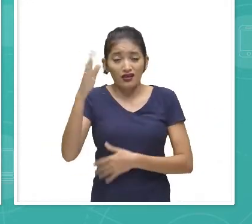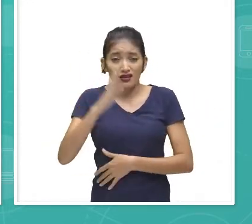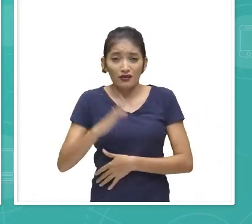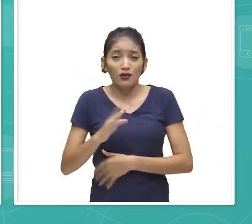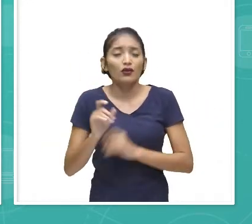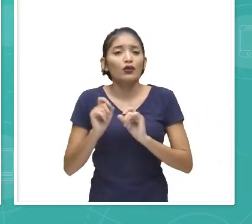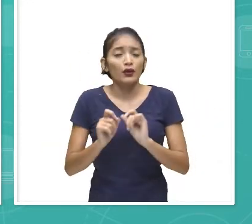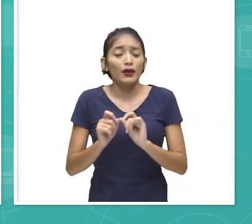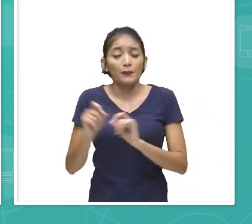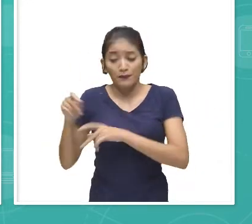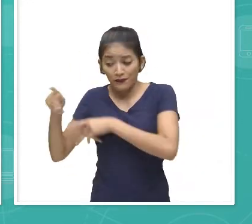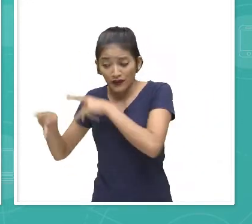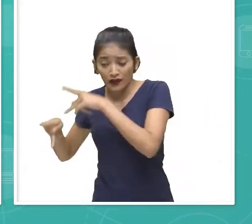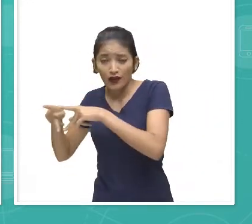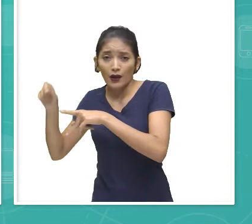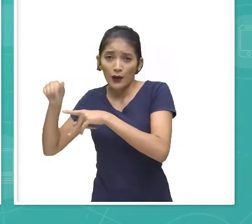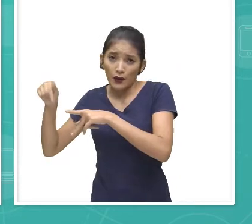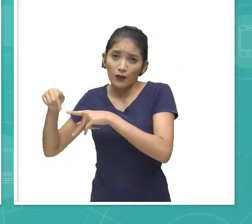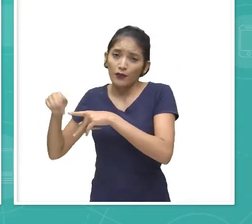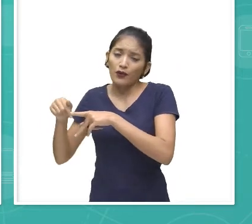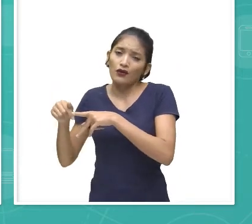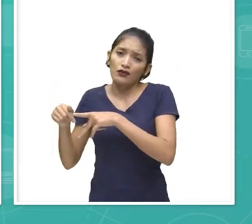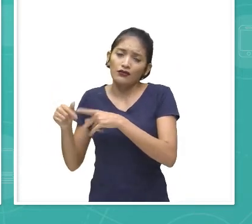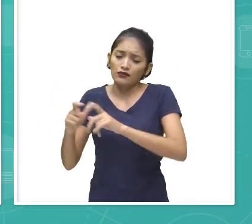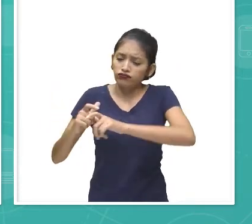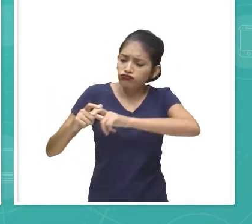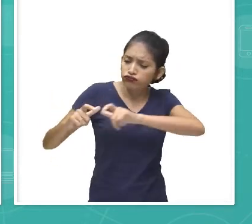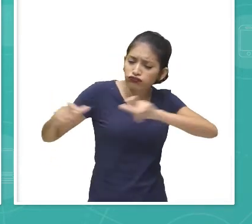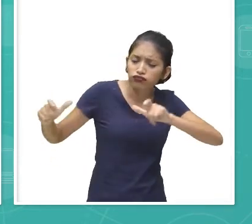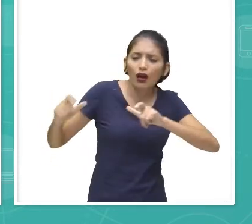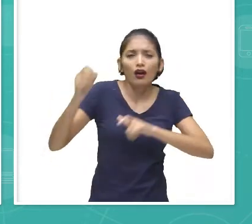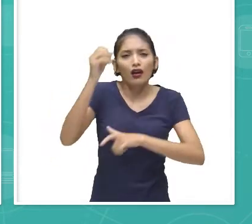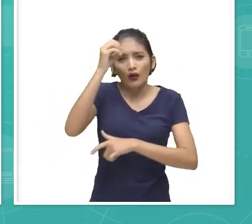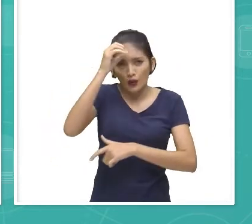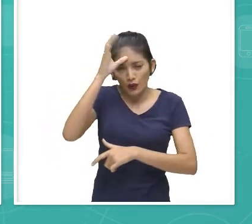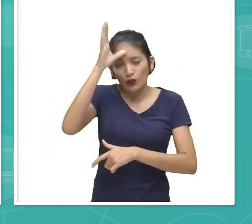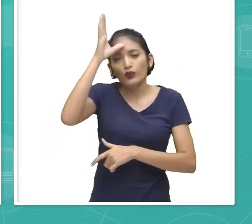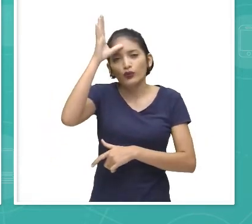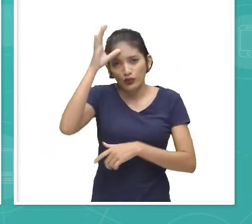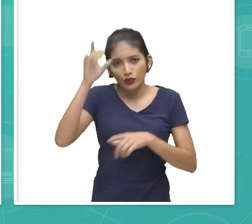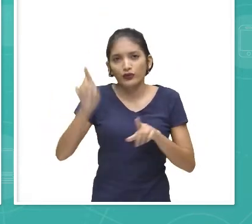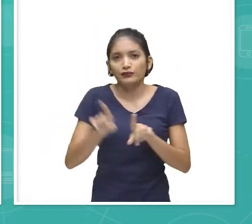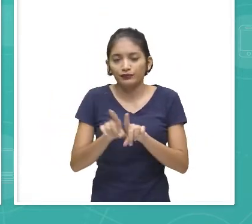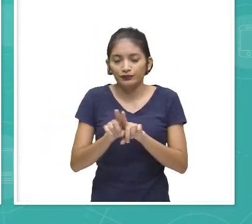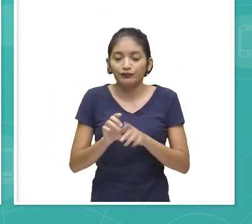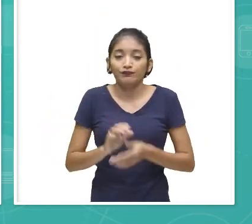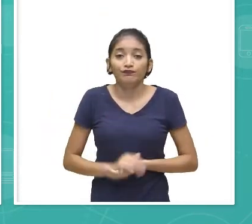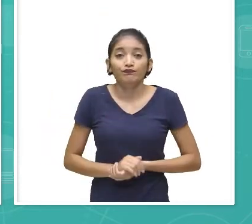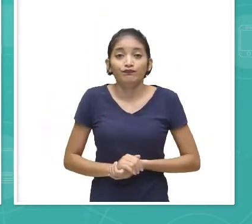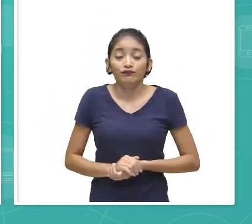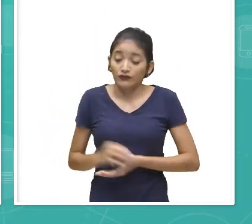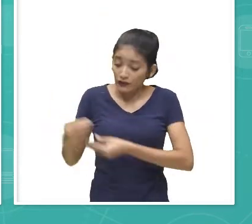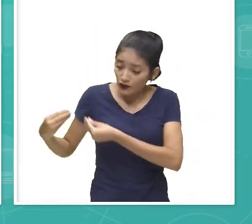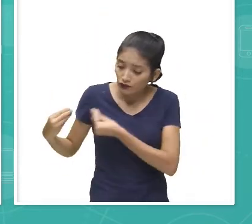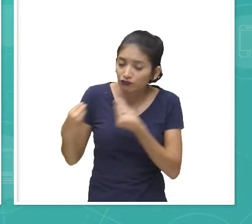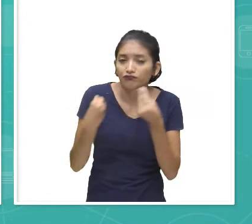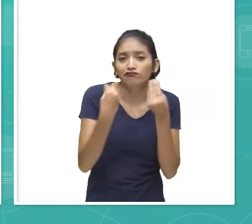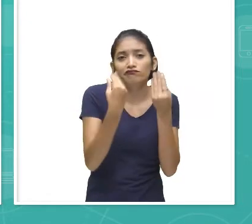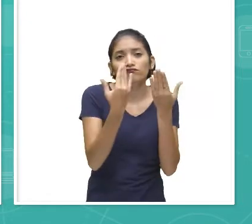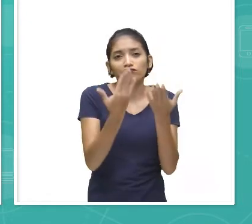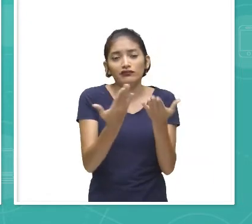esses povos, eles eram detentores de um grande conhecimento também. Eles trazem na sua